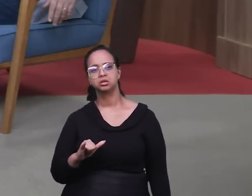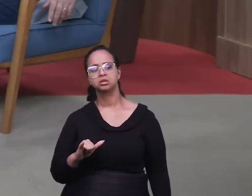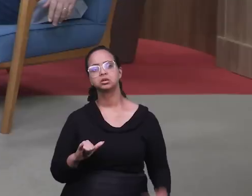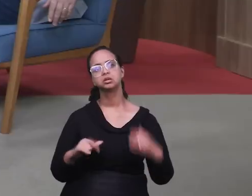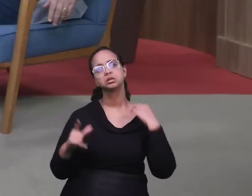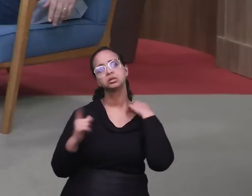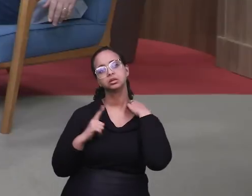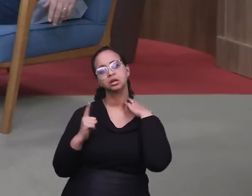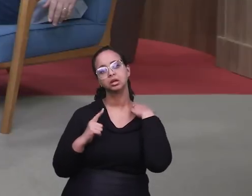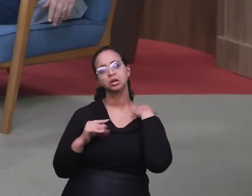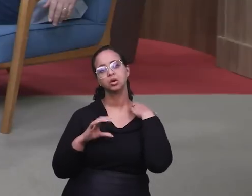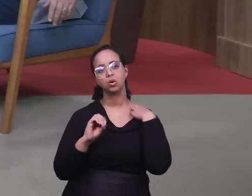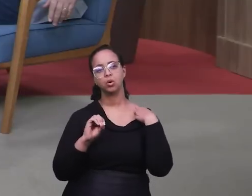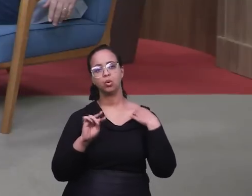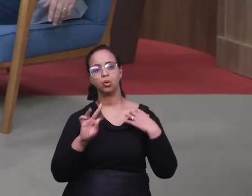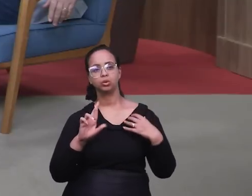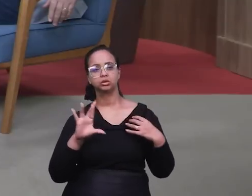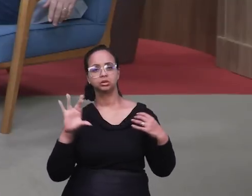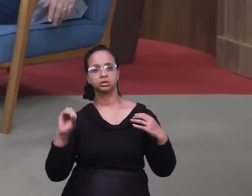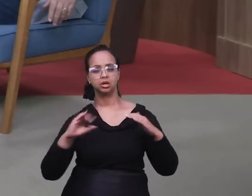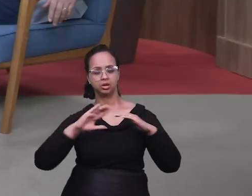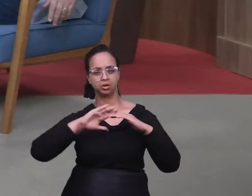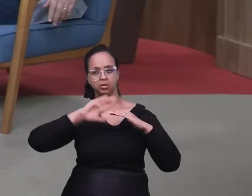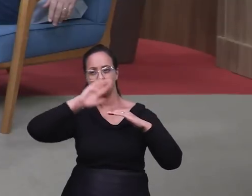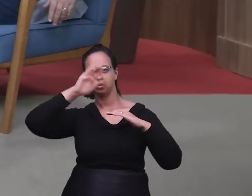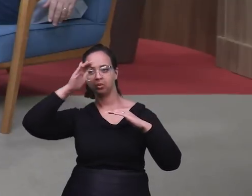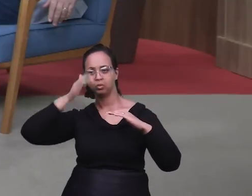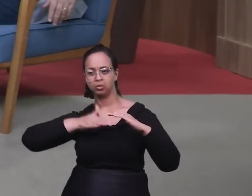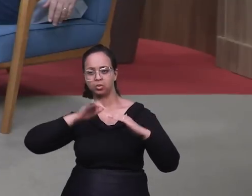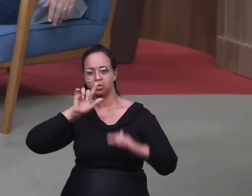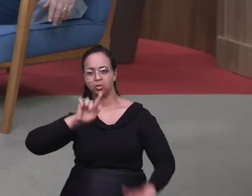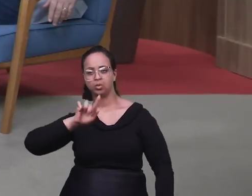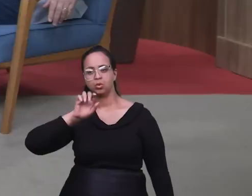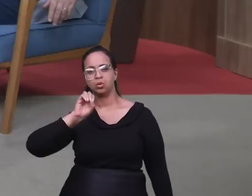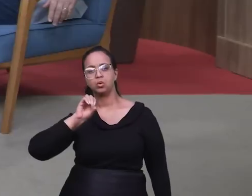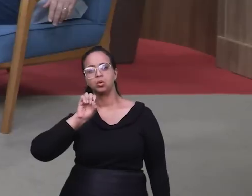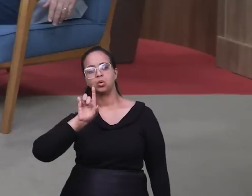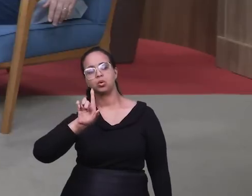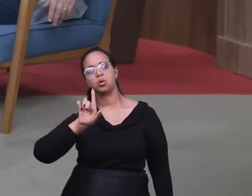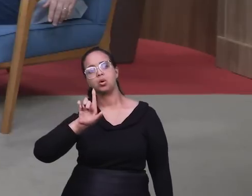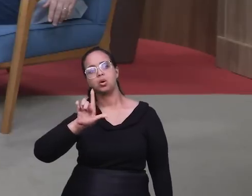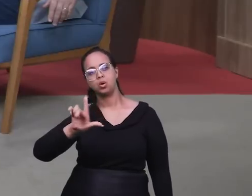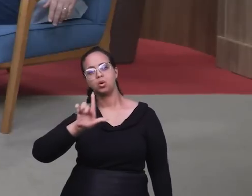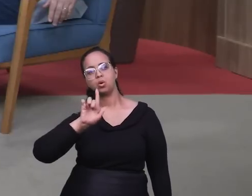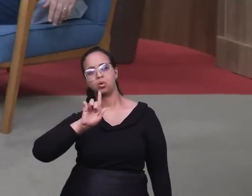é um pequeno monte. O Uhum. outeiro é um pequeno monte. É exatamente o Gólgota.